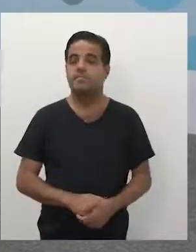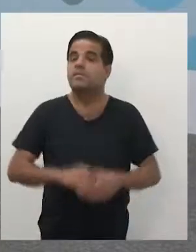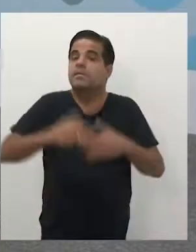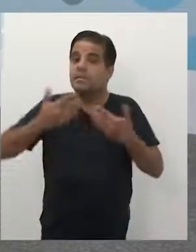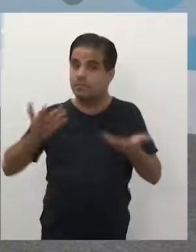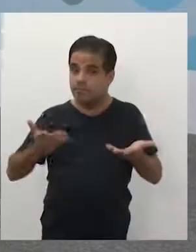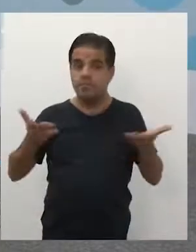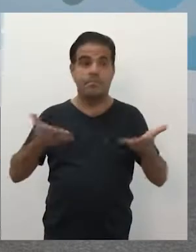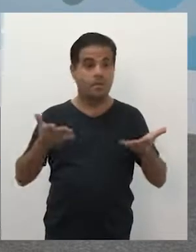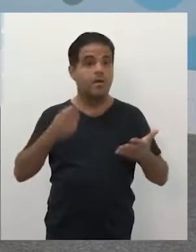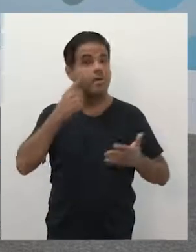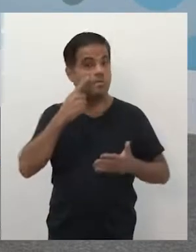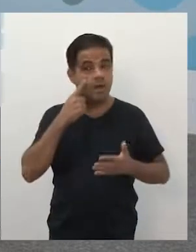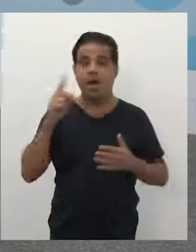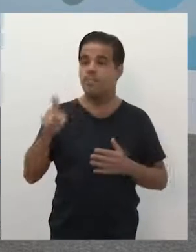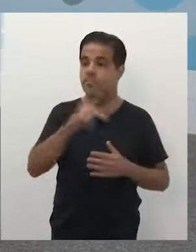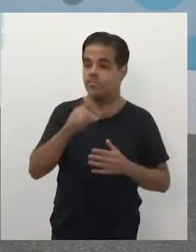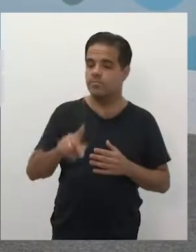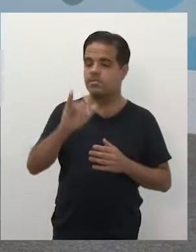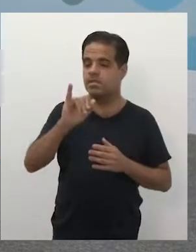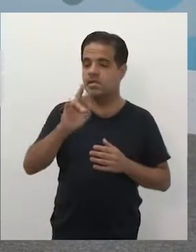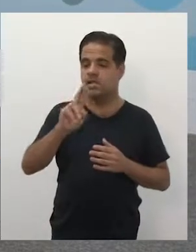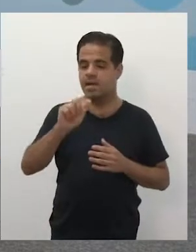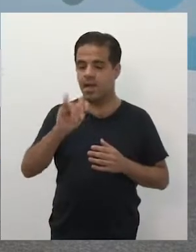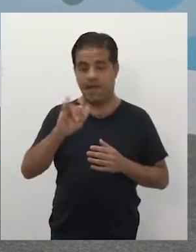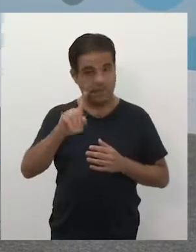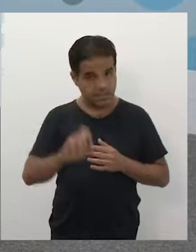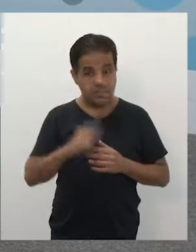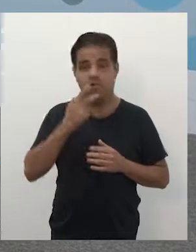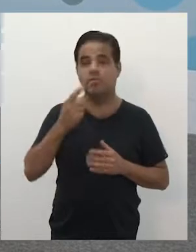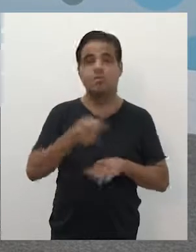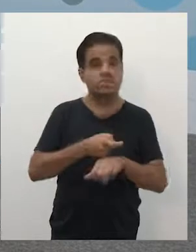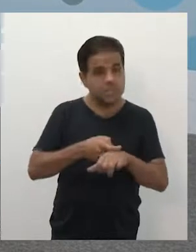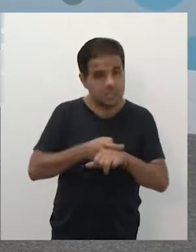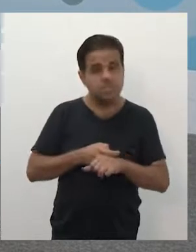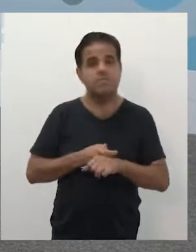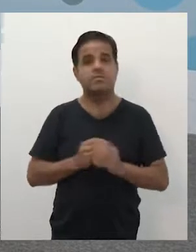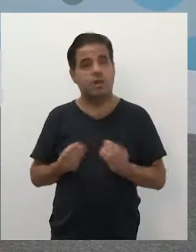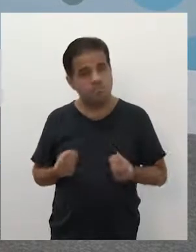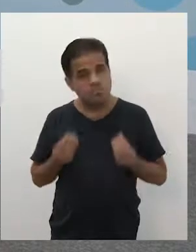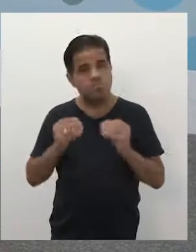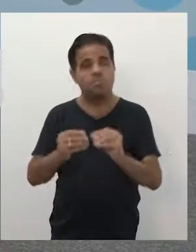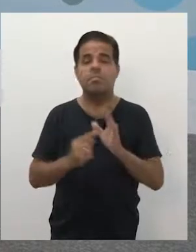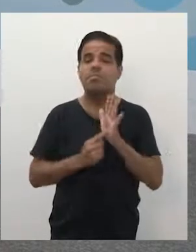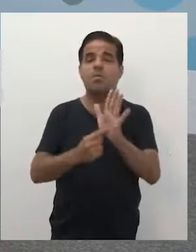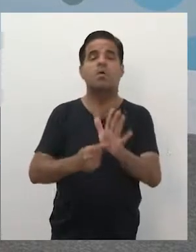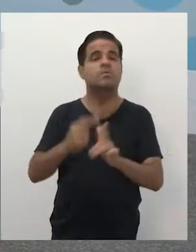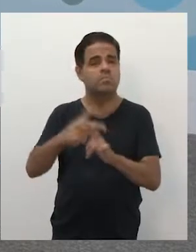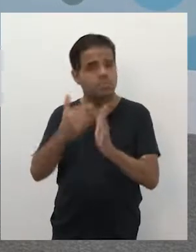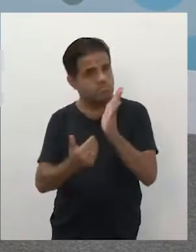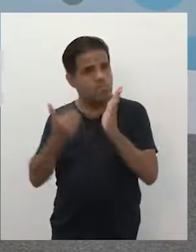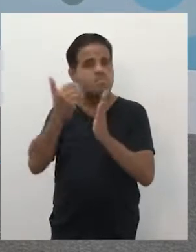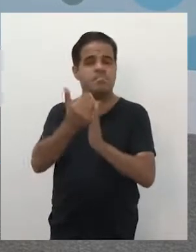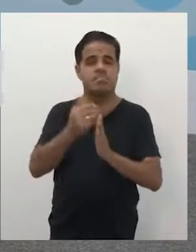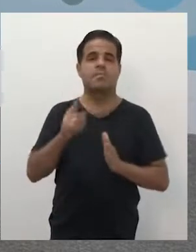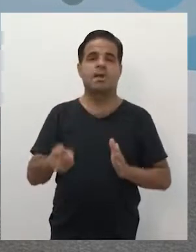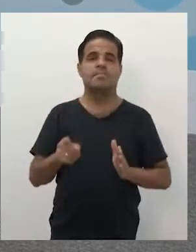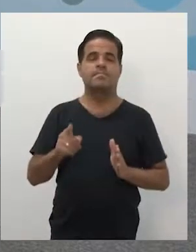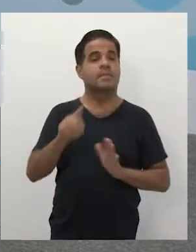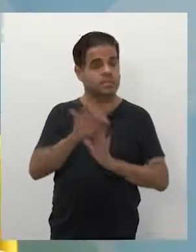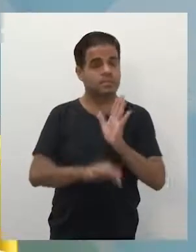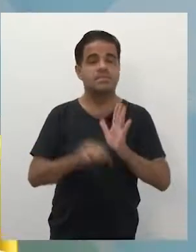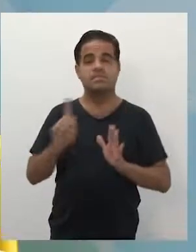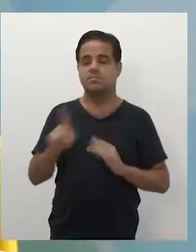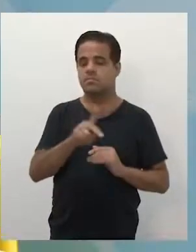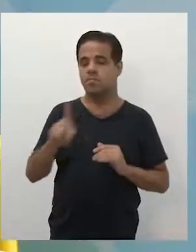Então, vamos lá. A Pro Iraide colocou: adjetivos intensificam o problema nesse texto, né?